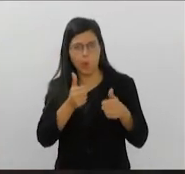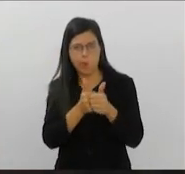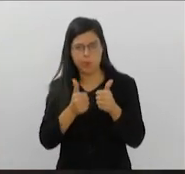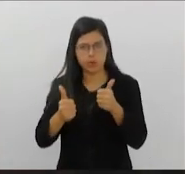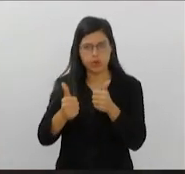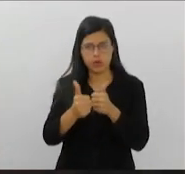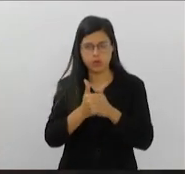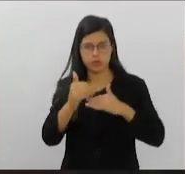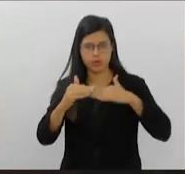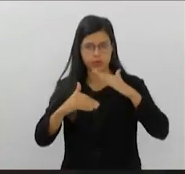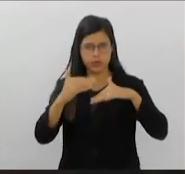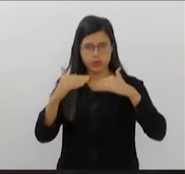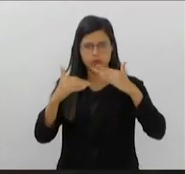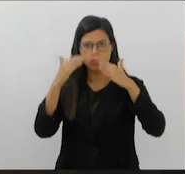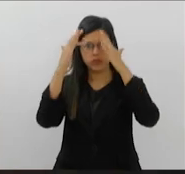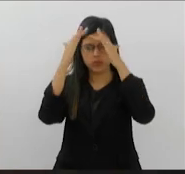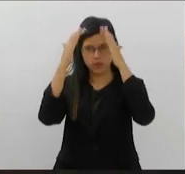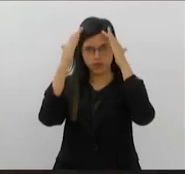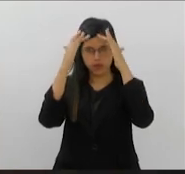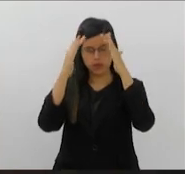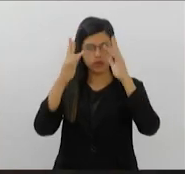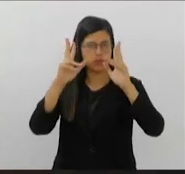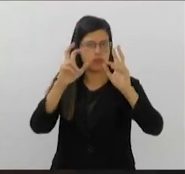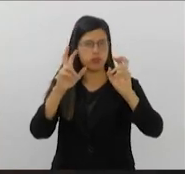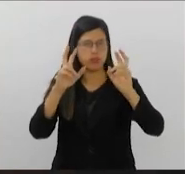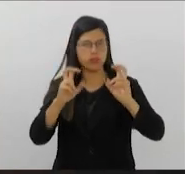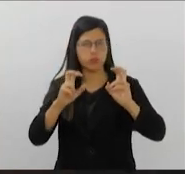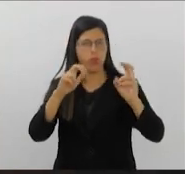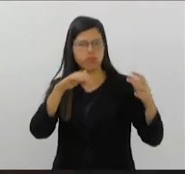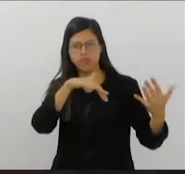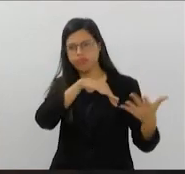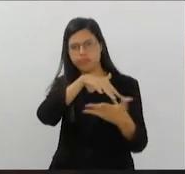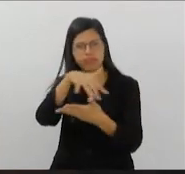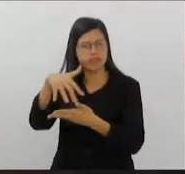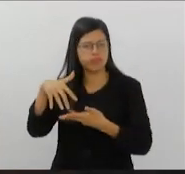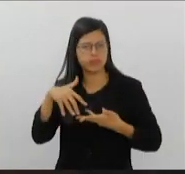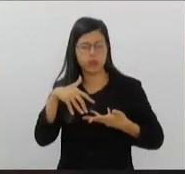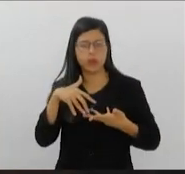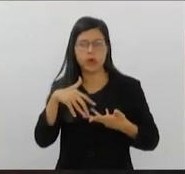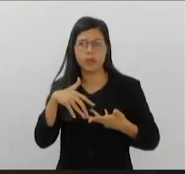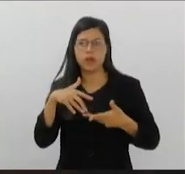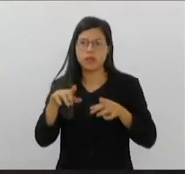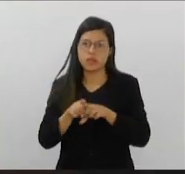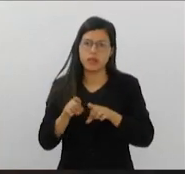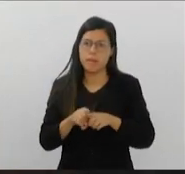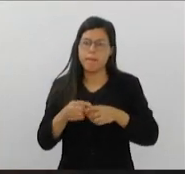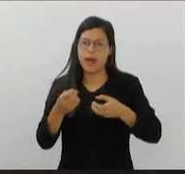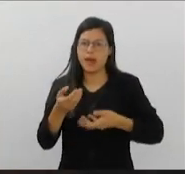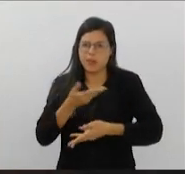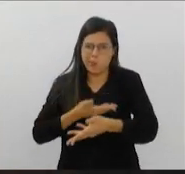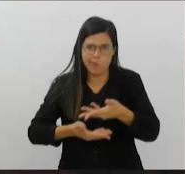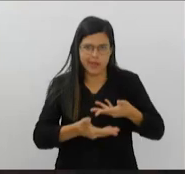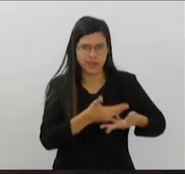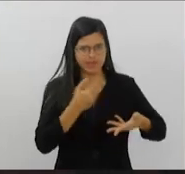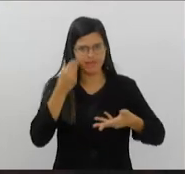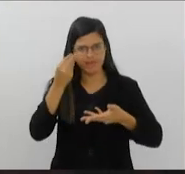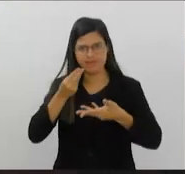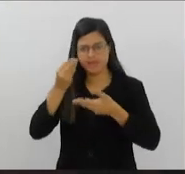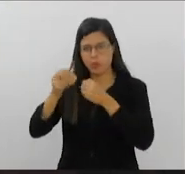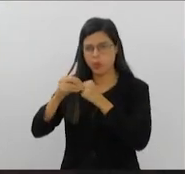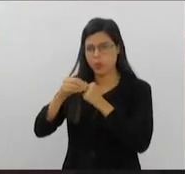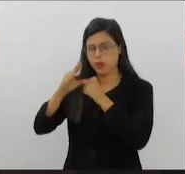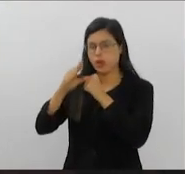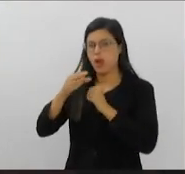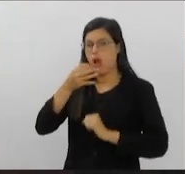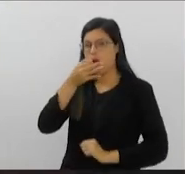dos processos de reflexão sobre questões globais e compartilhar experiências e conhecimento,